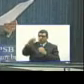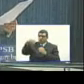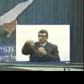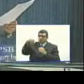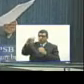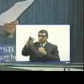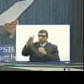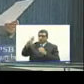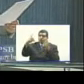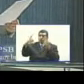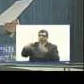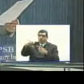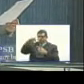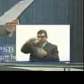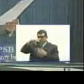onde